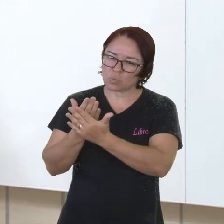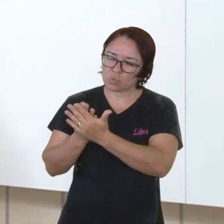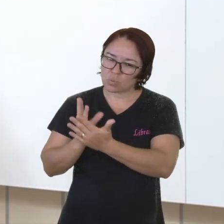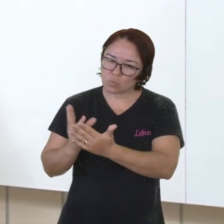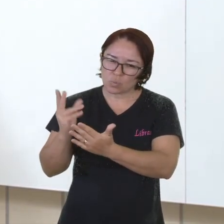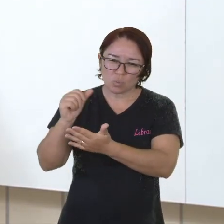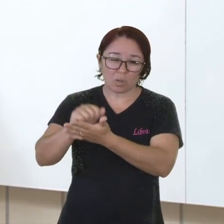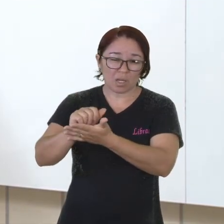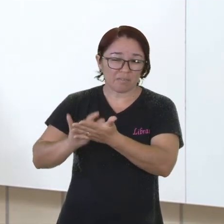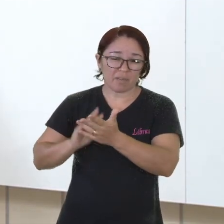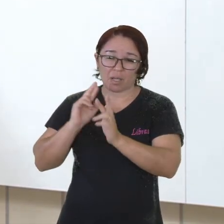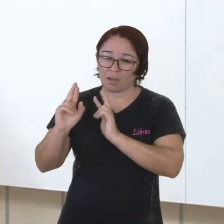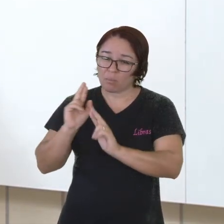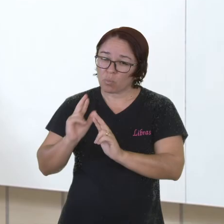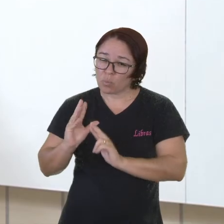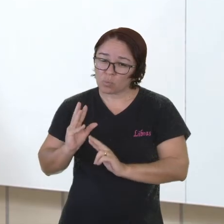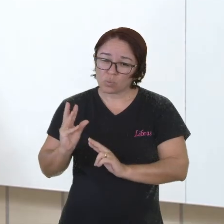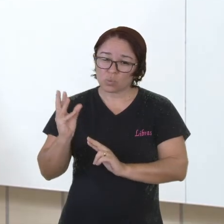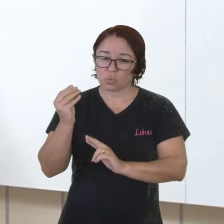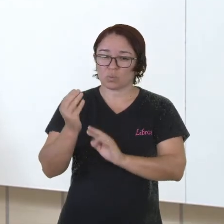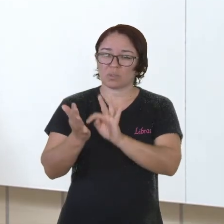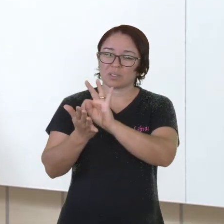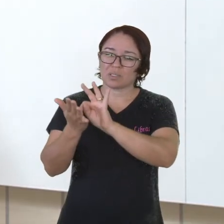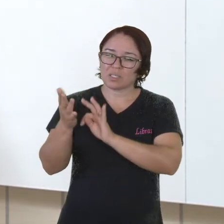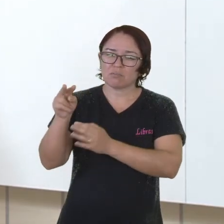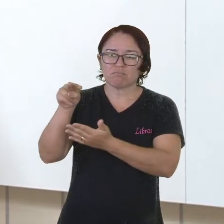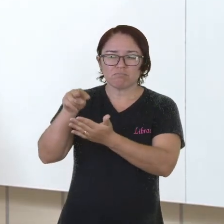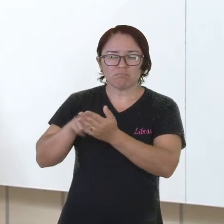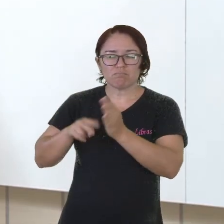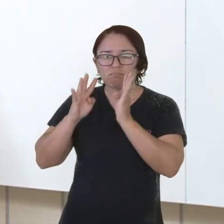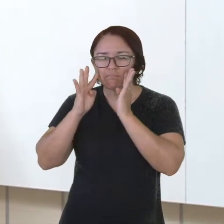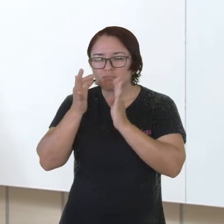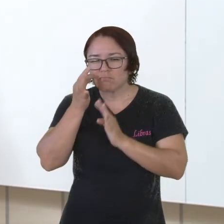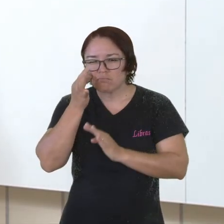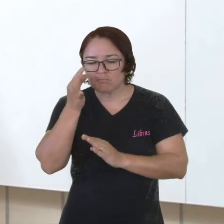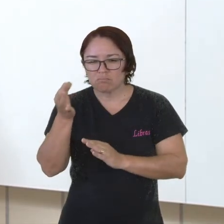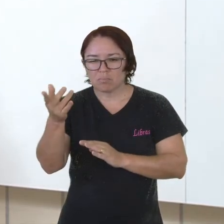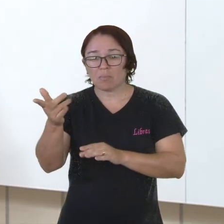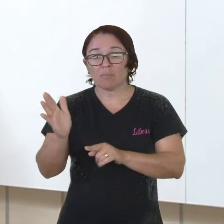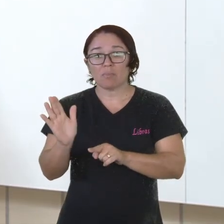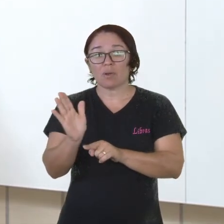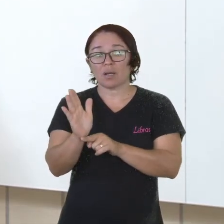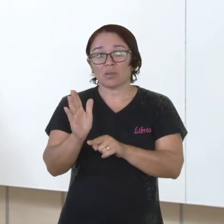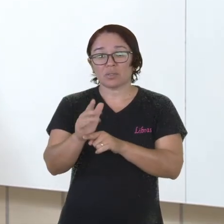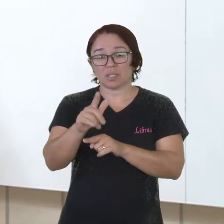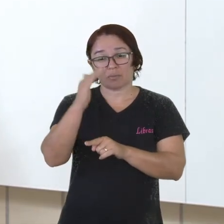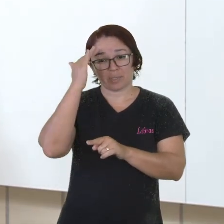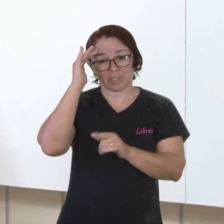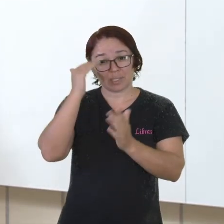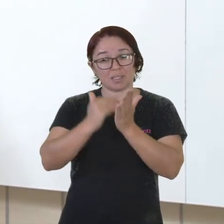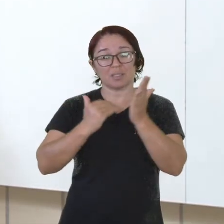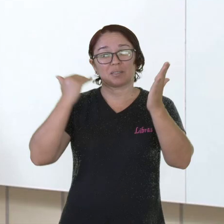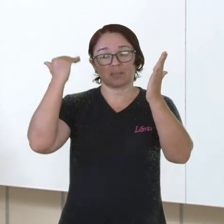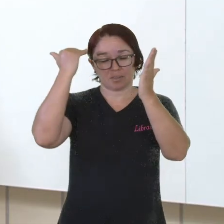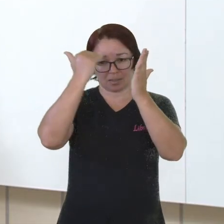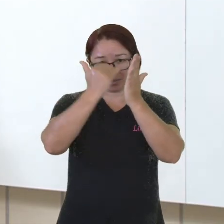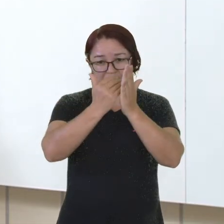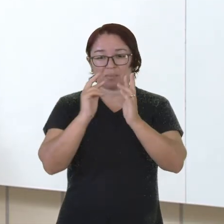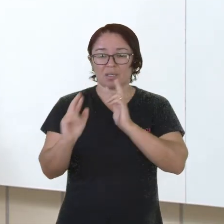todas as atividades, leiam os textos informativos que vão te auxiliar a entender melhor os conteúdos